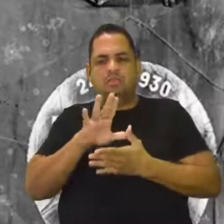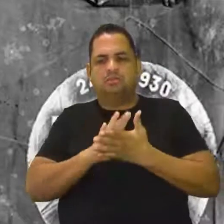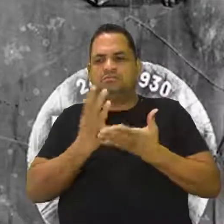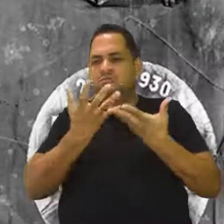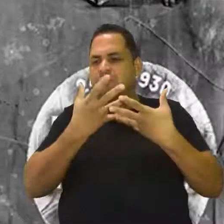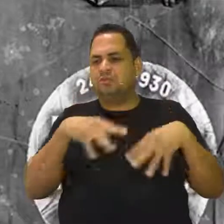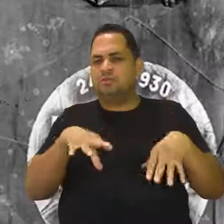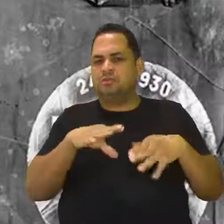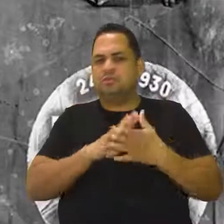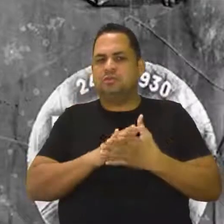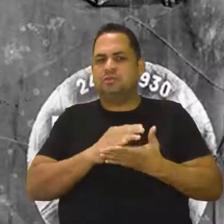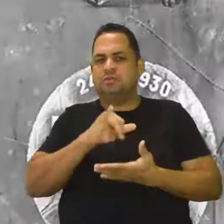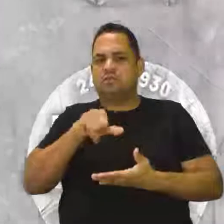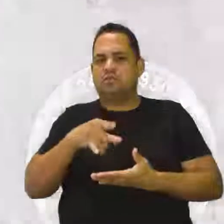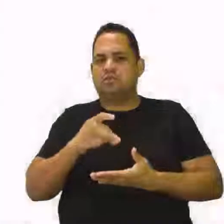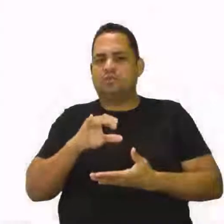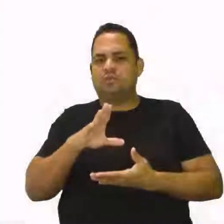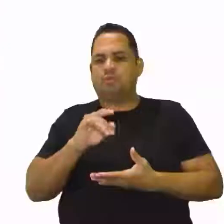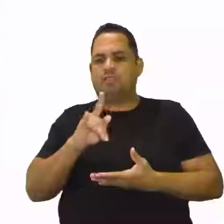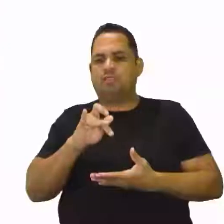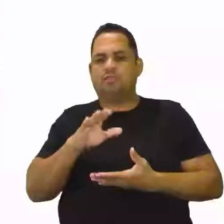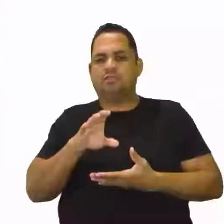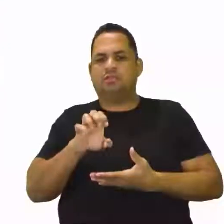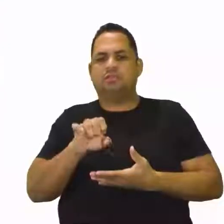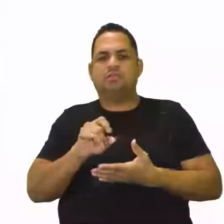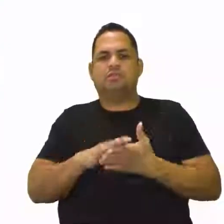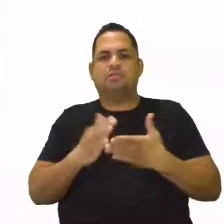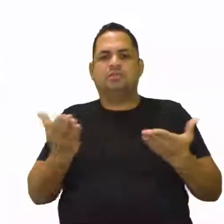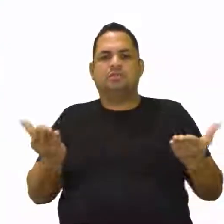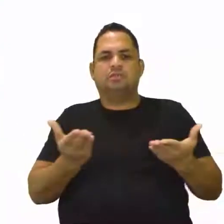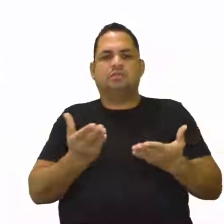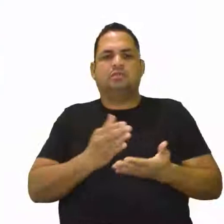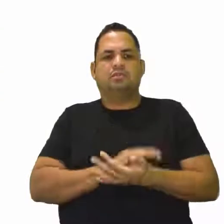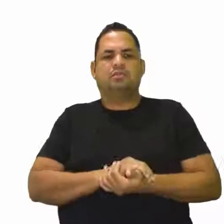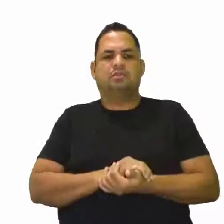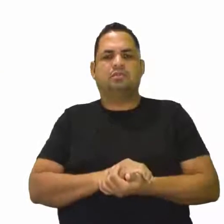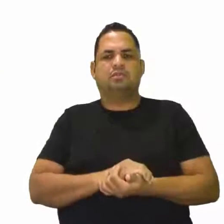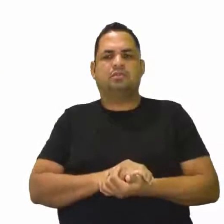de Júlio Prestes. Mas vamos ver aqui na tela para vocês como é que esses acontecimentos se dão.